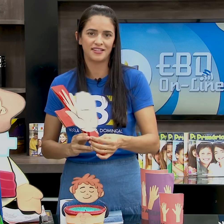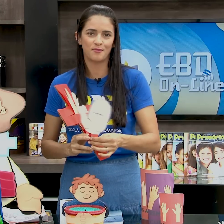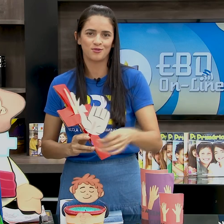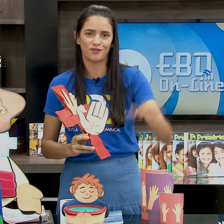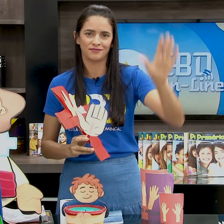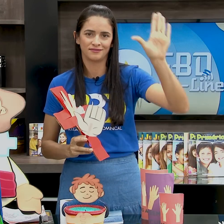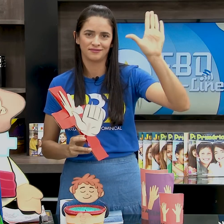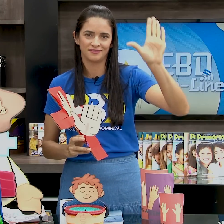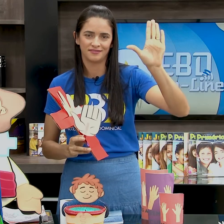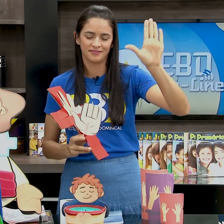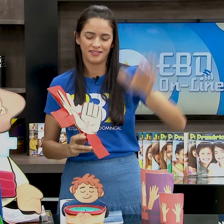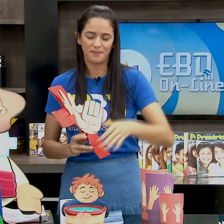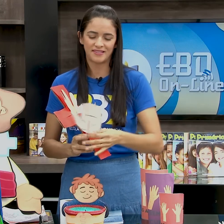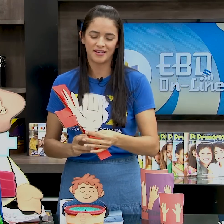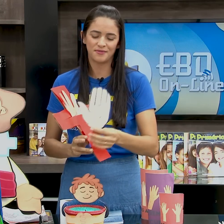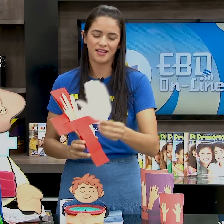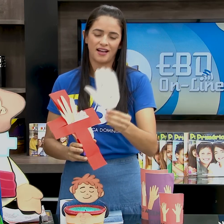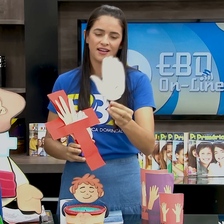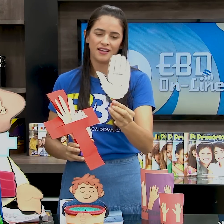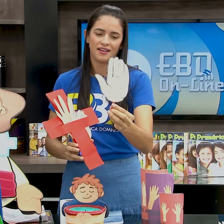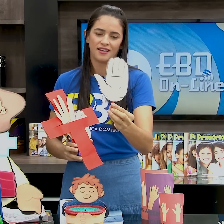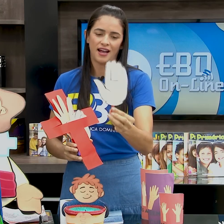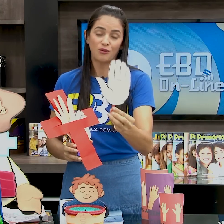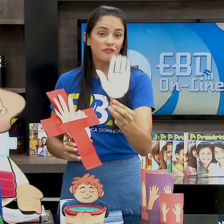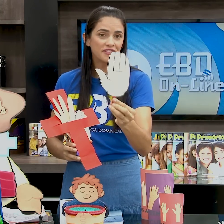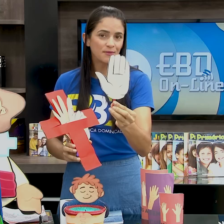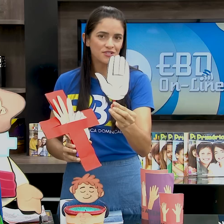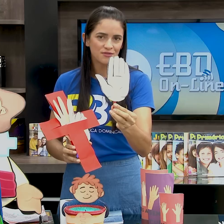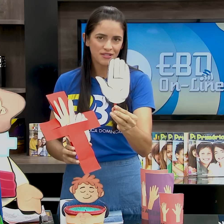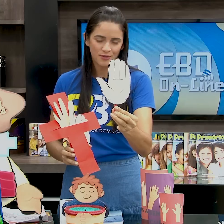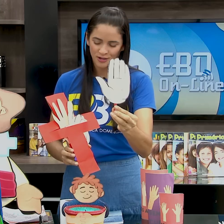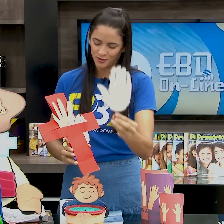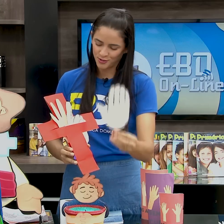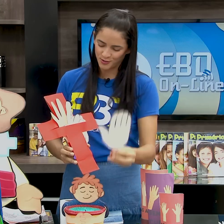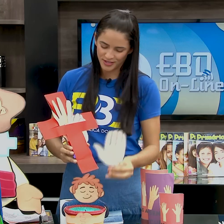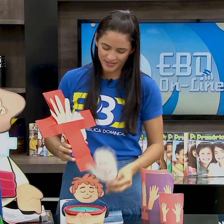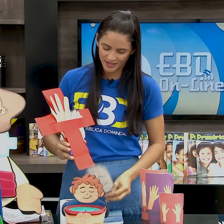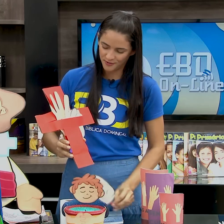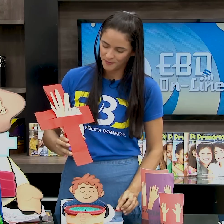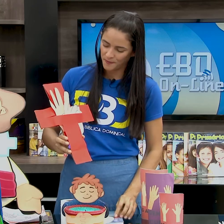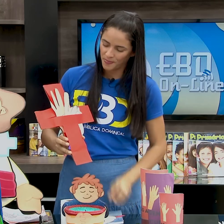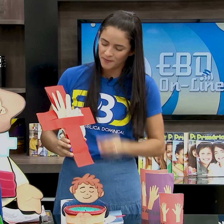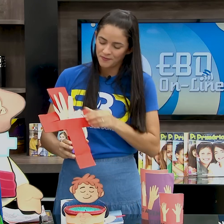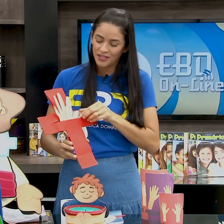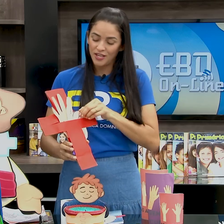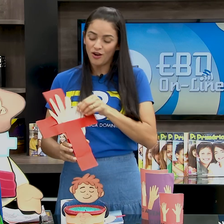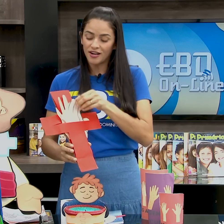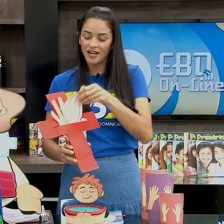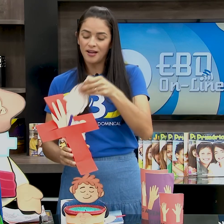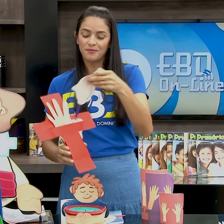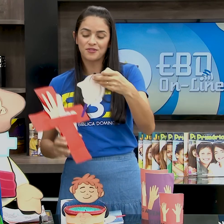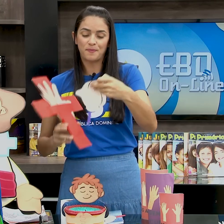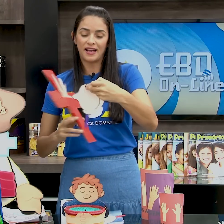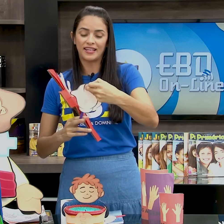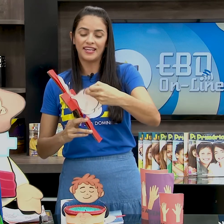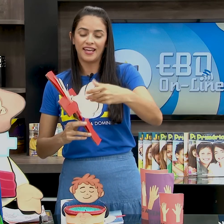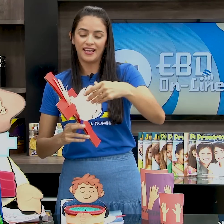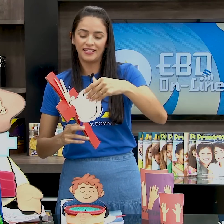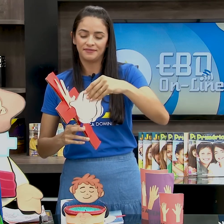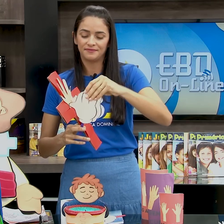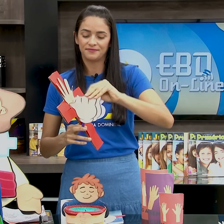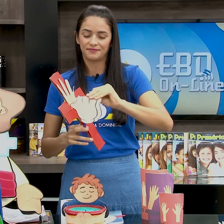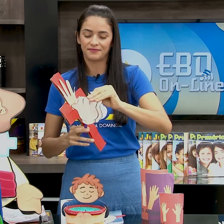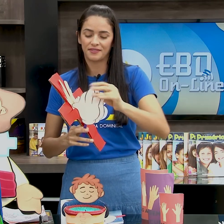aceitamos passamos a convidamos Jesus a morar no nosso coração e Oramos para